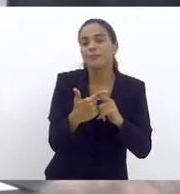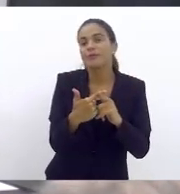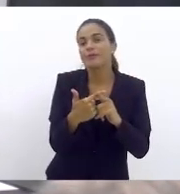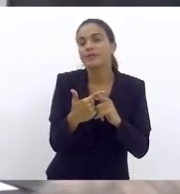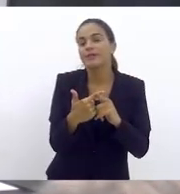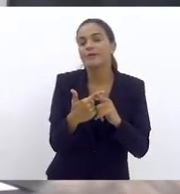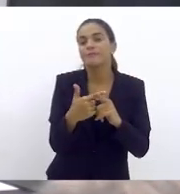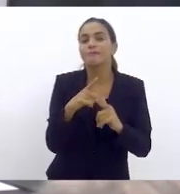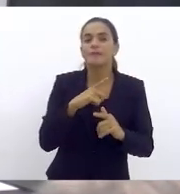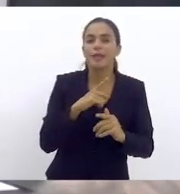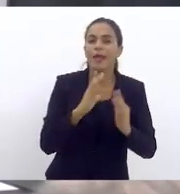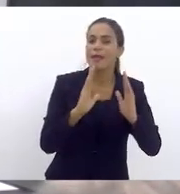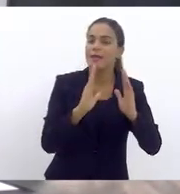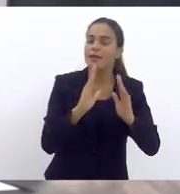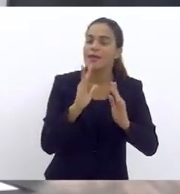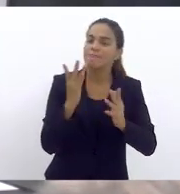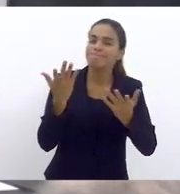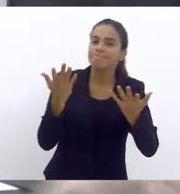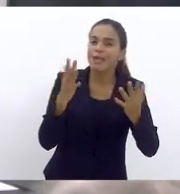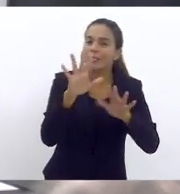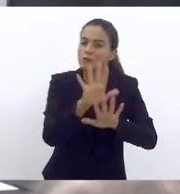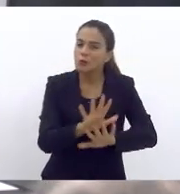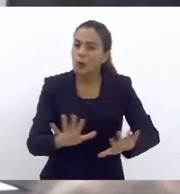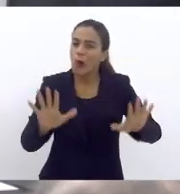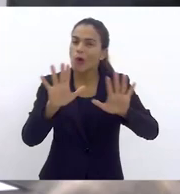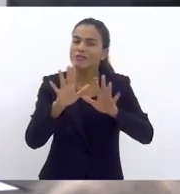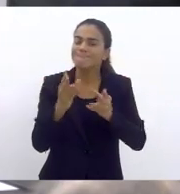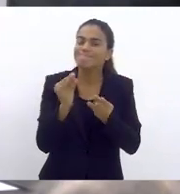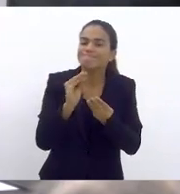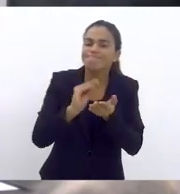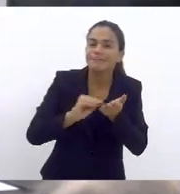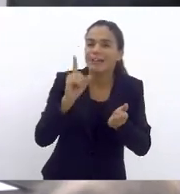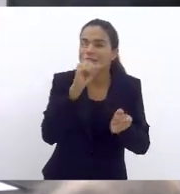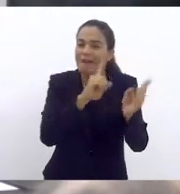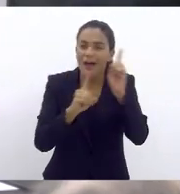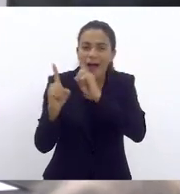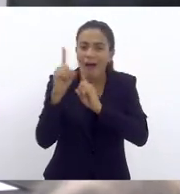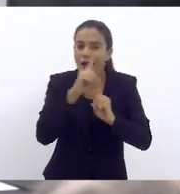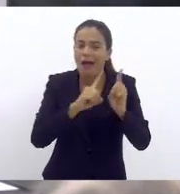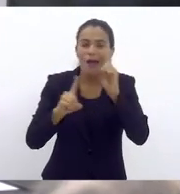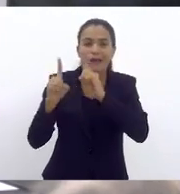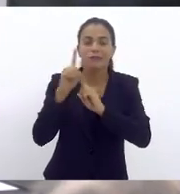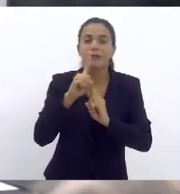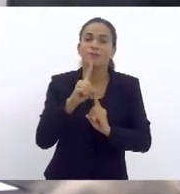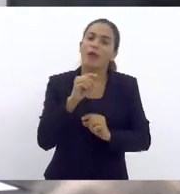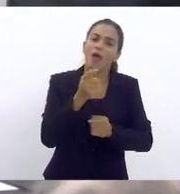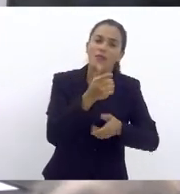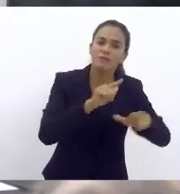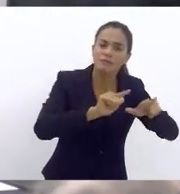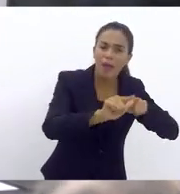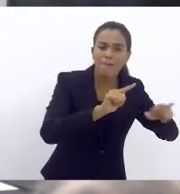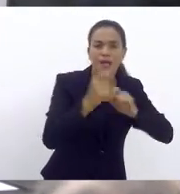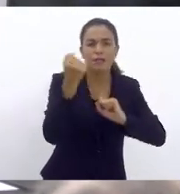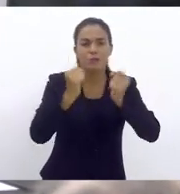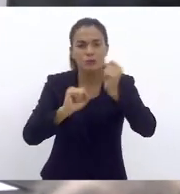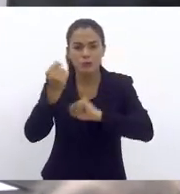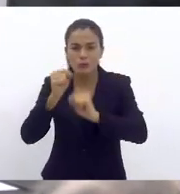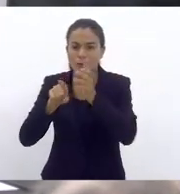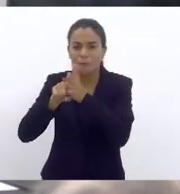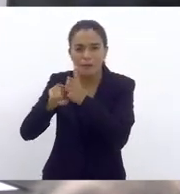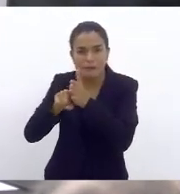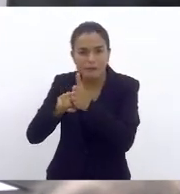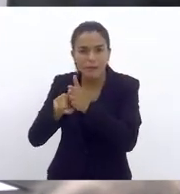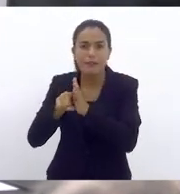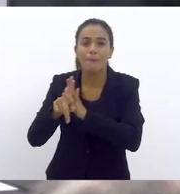as questões ficarem pulverizadas e fragmentadas em inúmeras organizações sejam de serviço seja da indústria seja da pesquisa